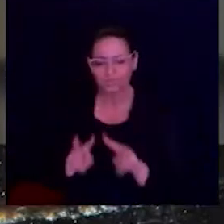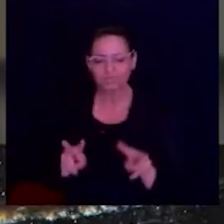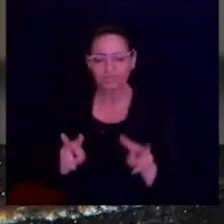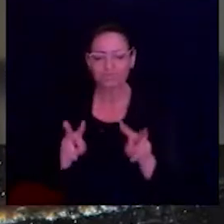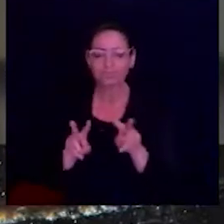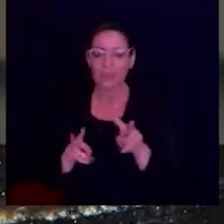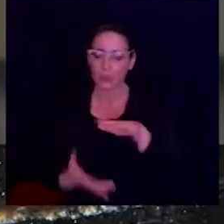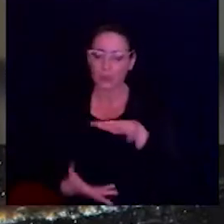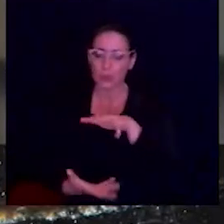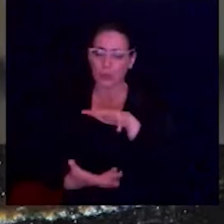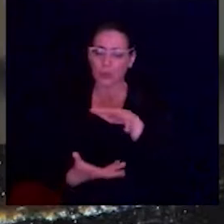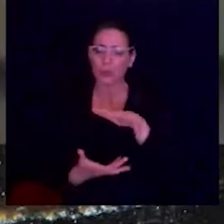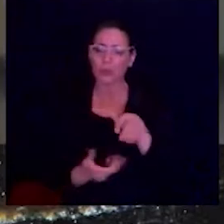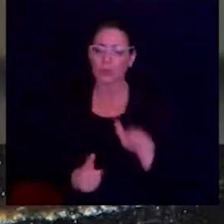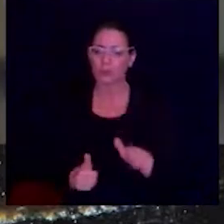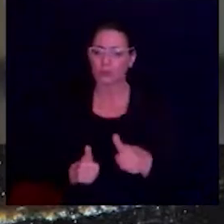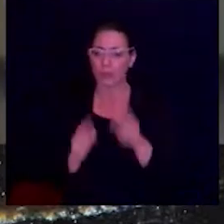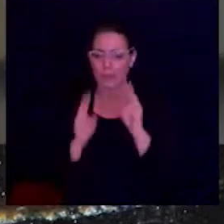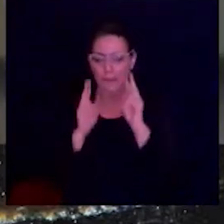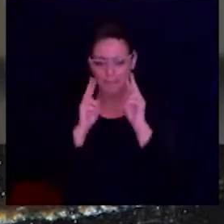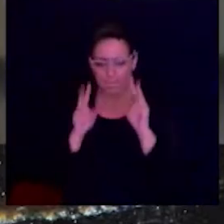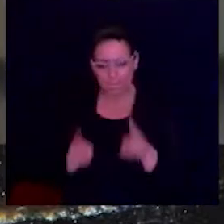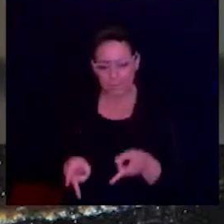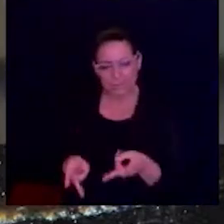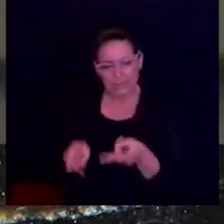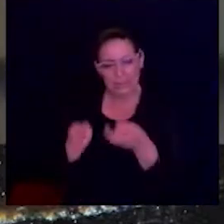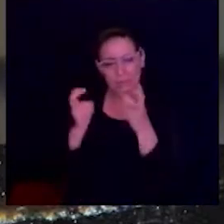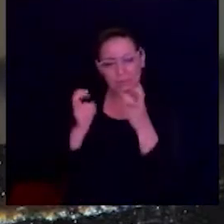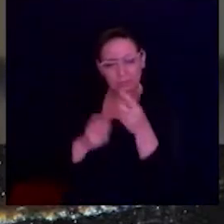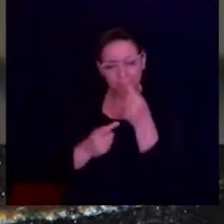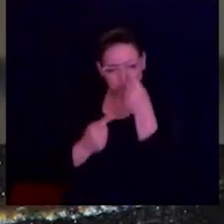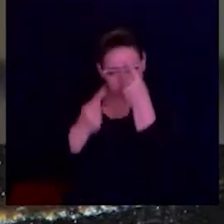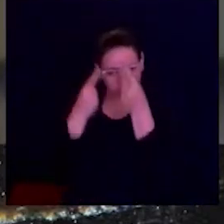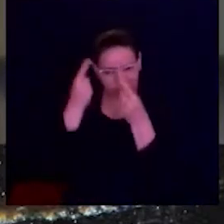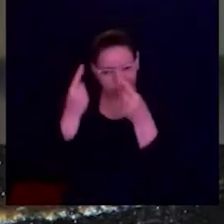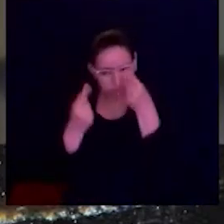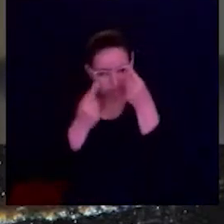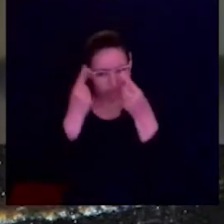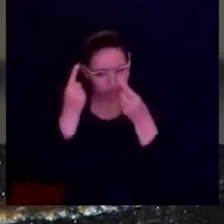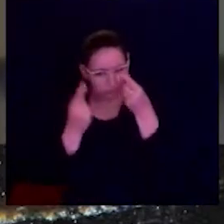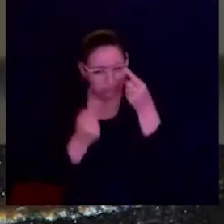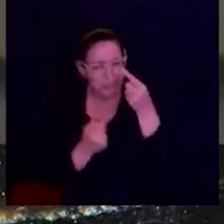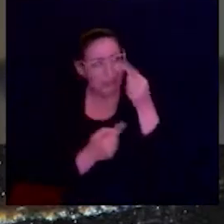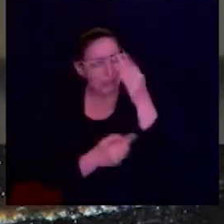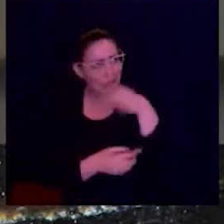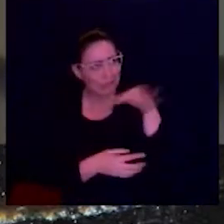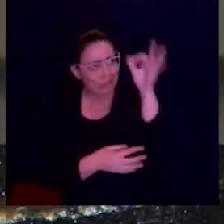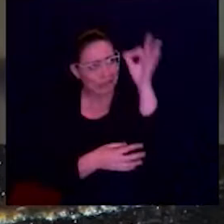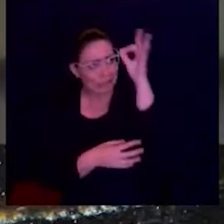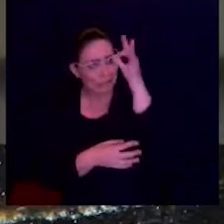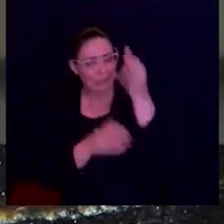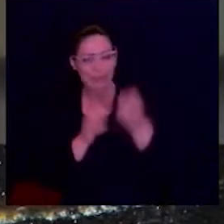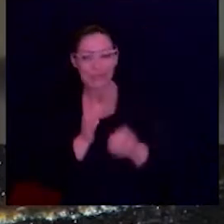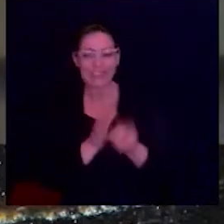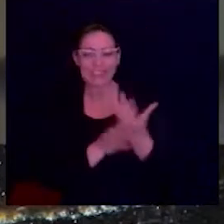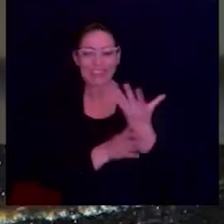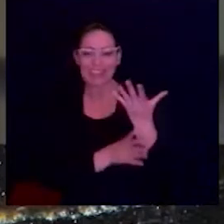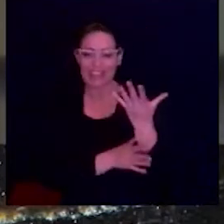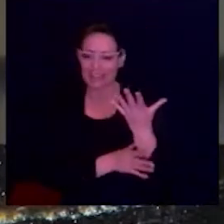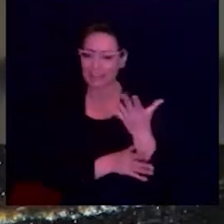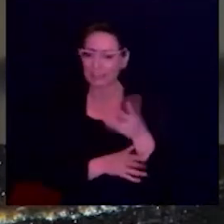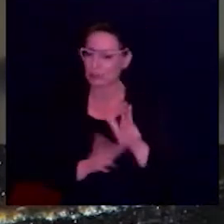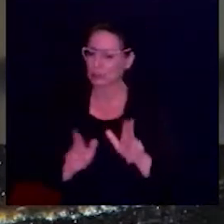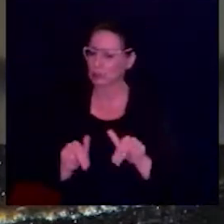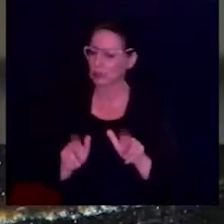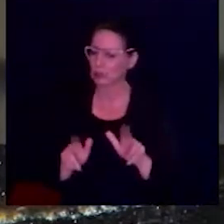o mundo. É perseguido por uma ideia, possuído pelo espírito da invenção, e não